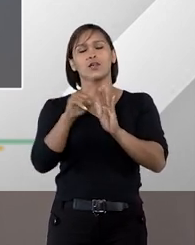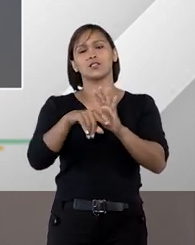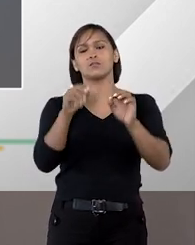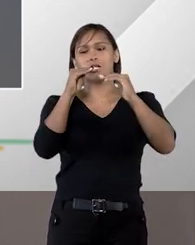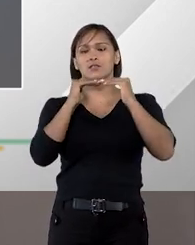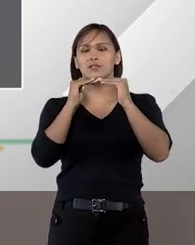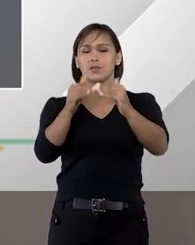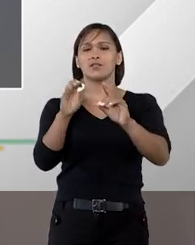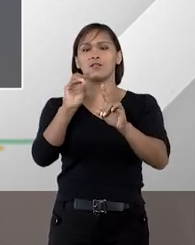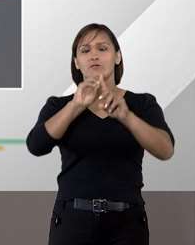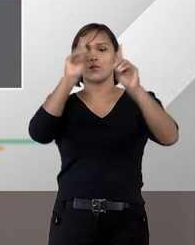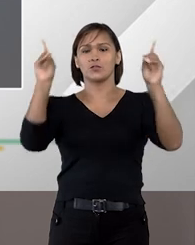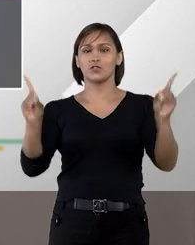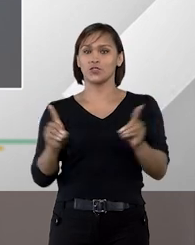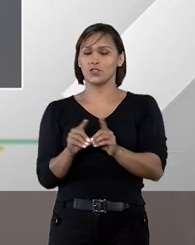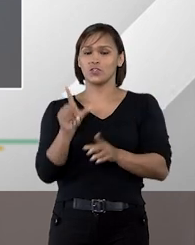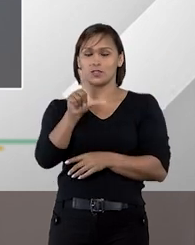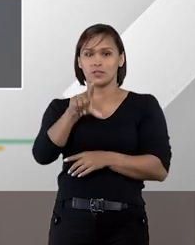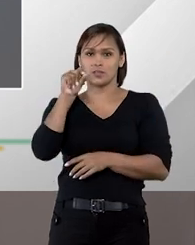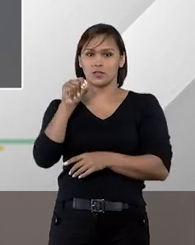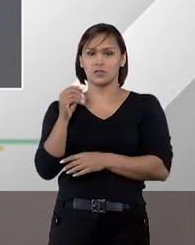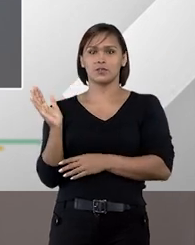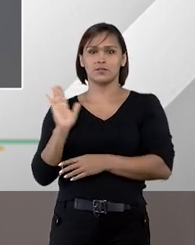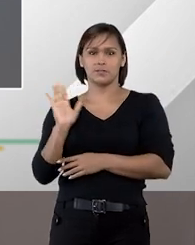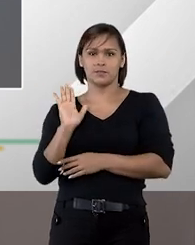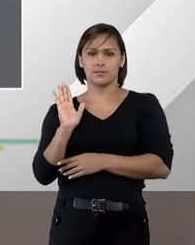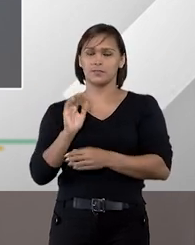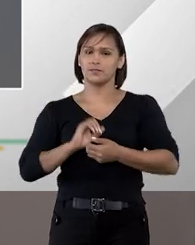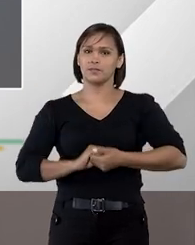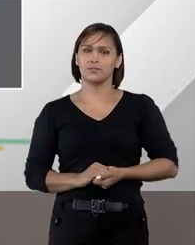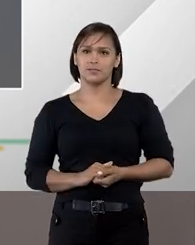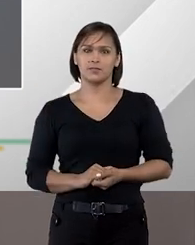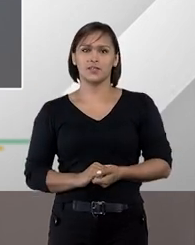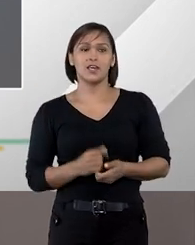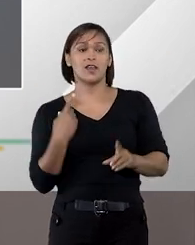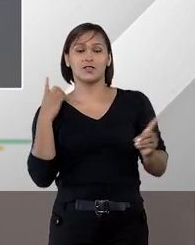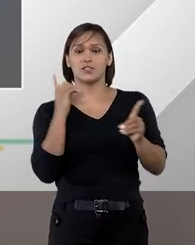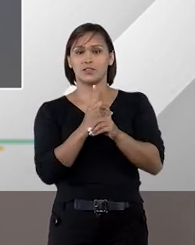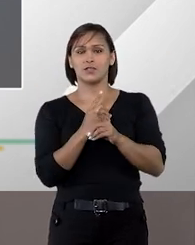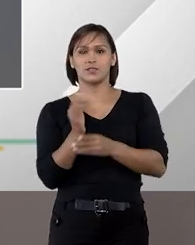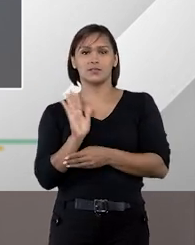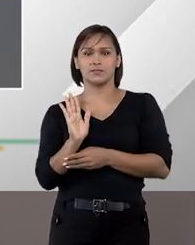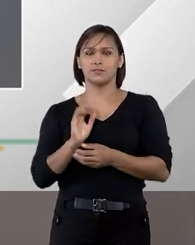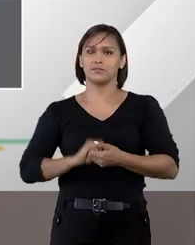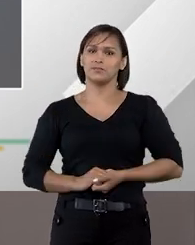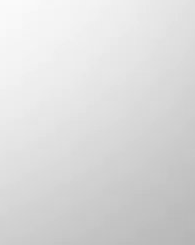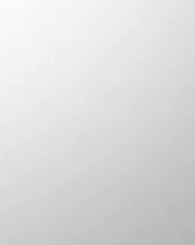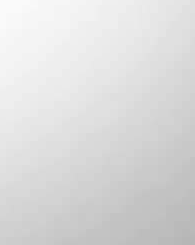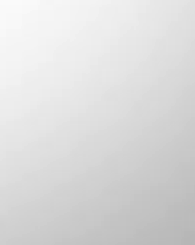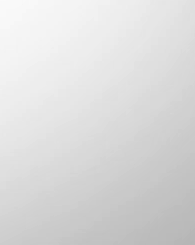plataformas digitais de sua preferência tchau tchau a gente se encontra